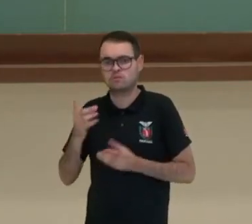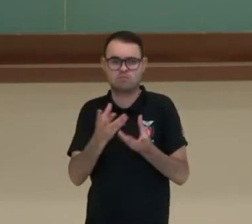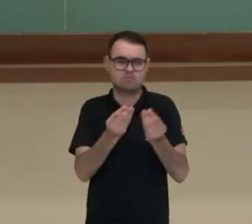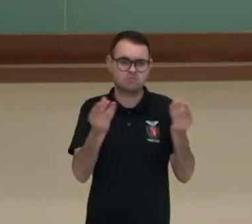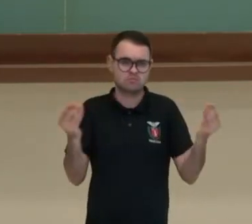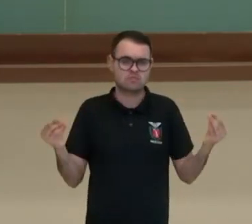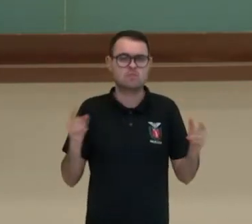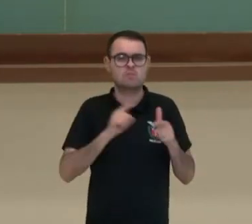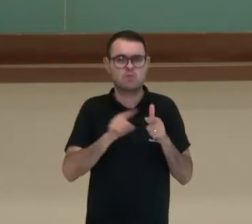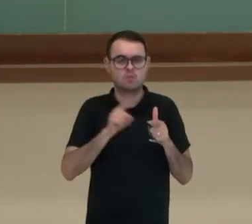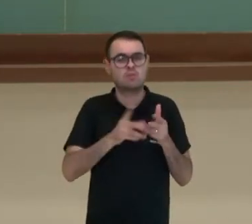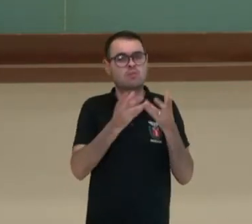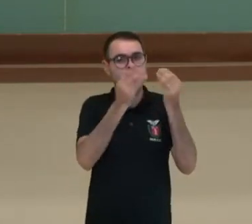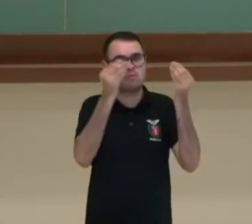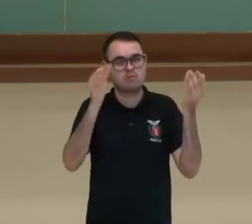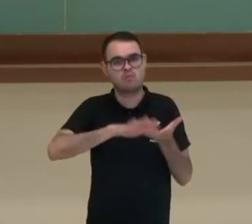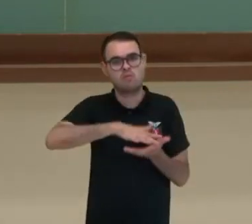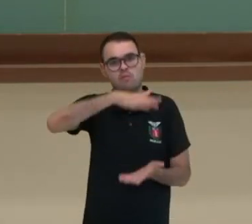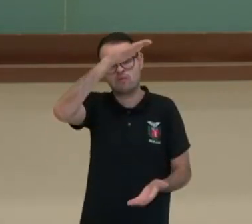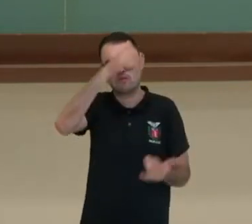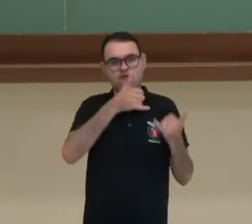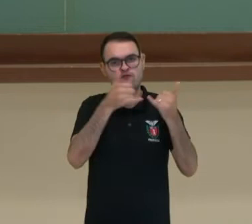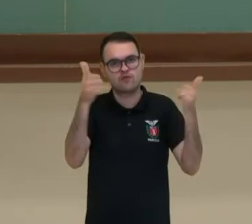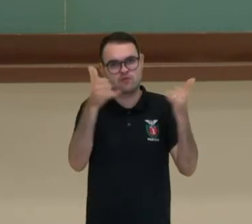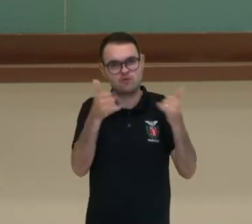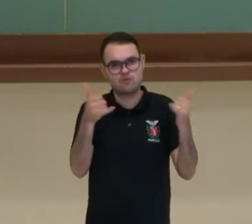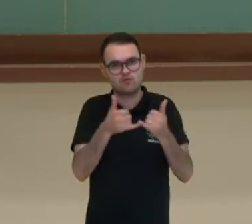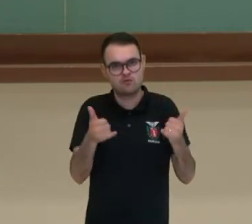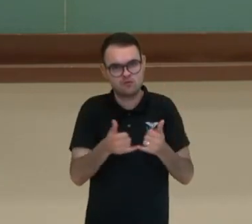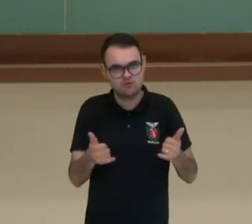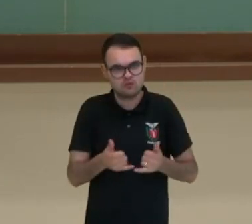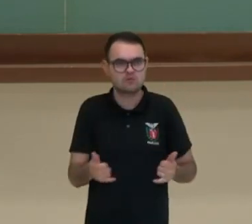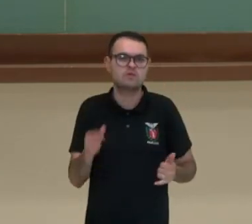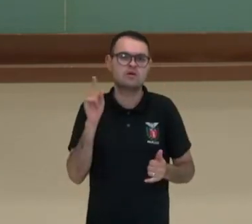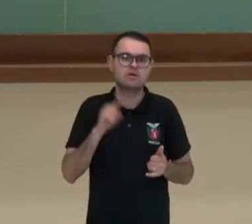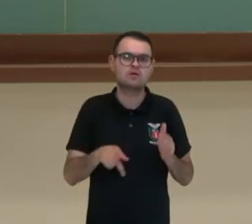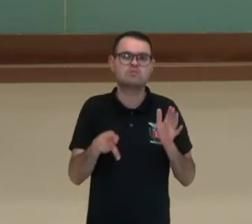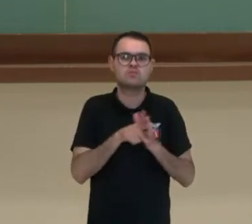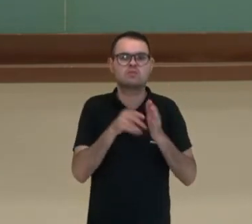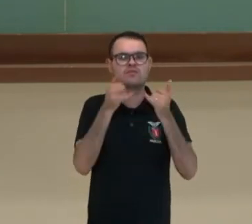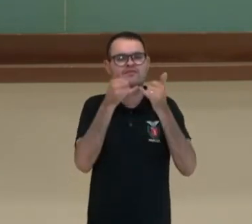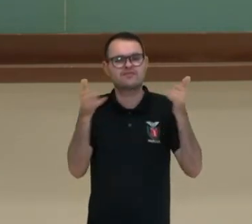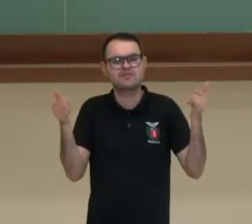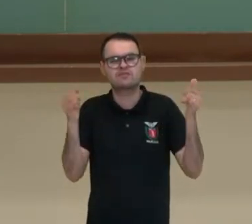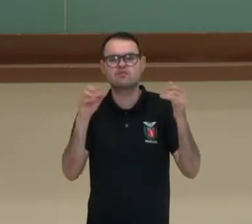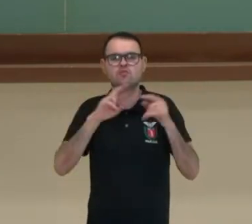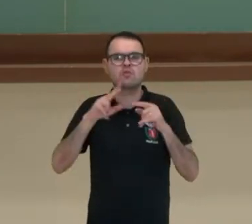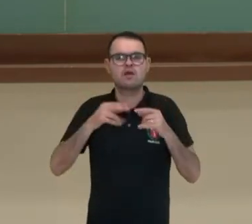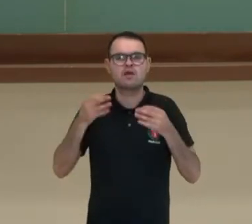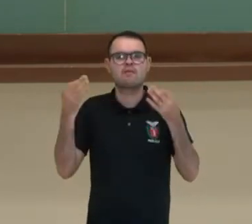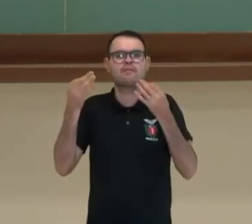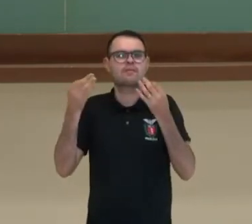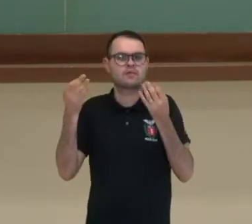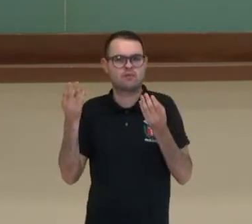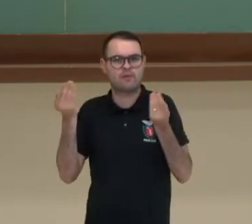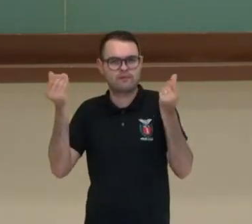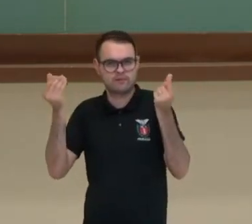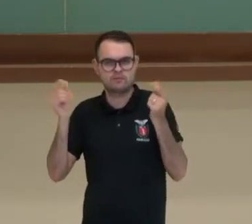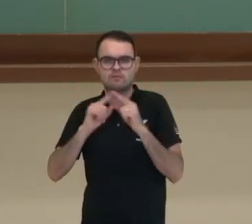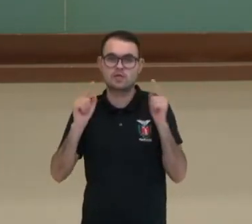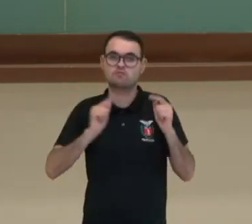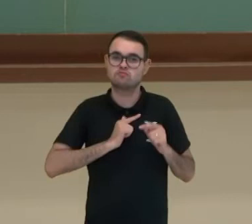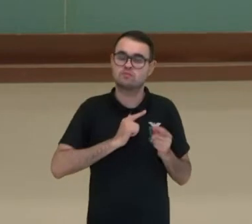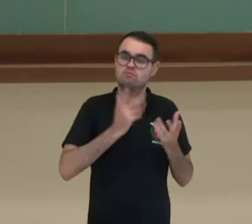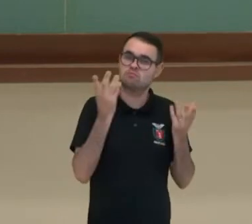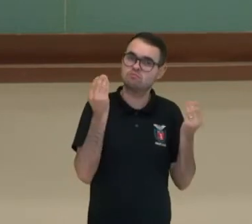problema de você ter muitos fios. Apesar dos fios da Spinning Jenny serem fios quebradiços, não era de excelente qualidade, mas você tinha agora em